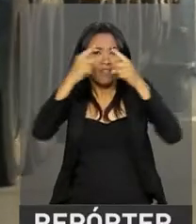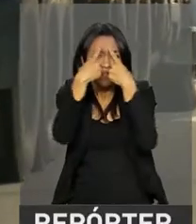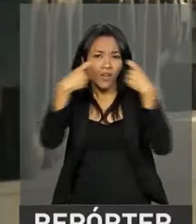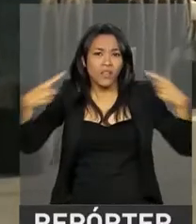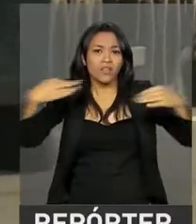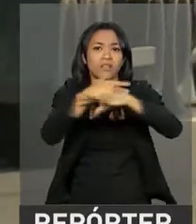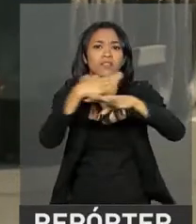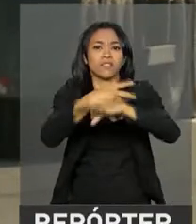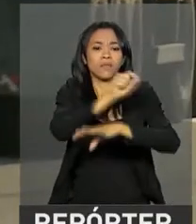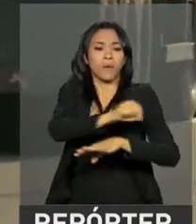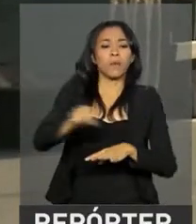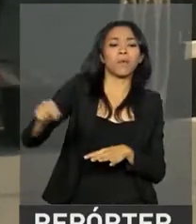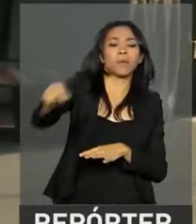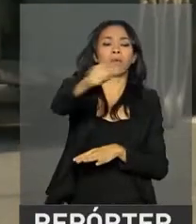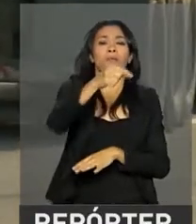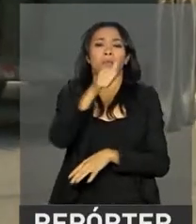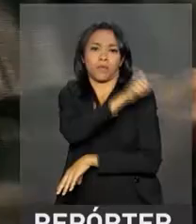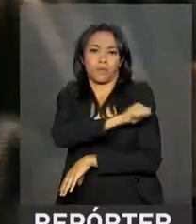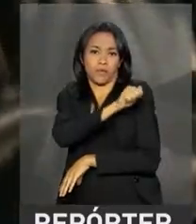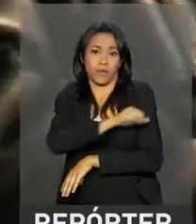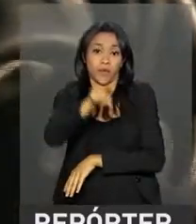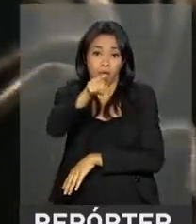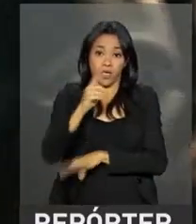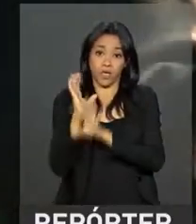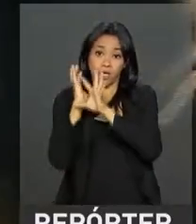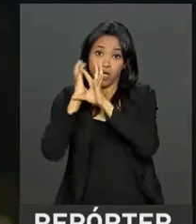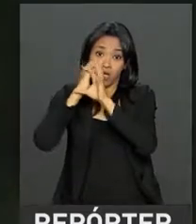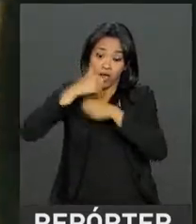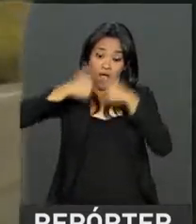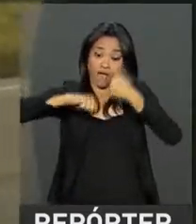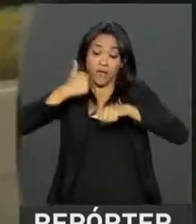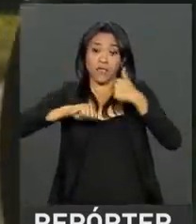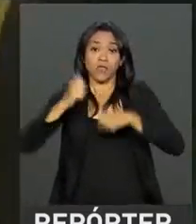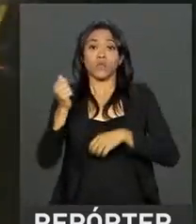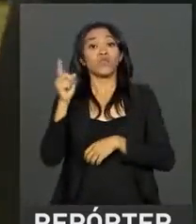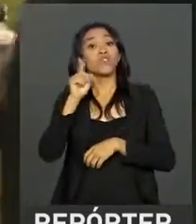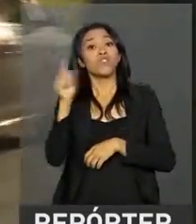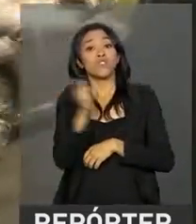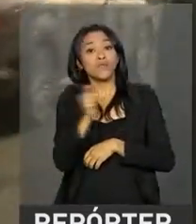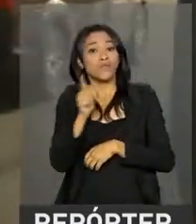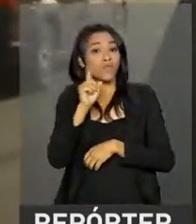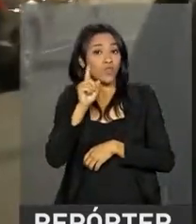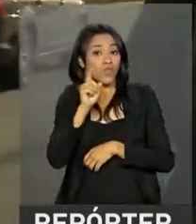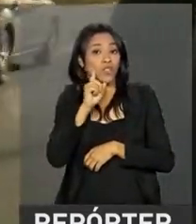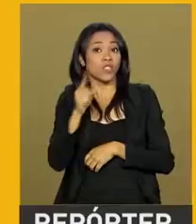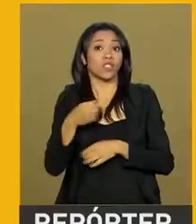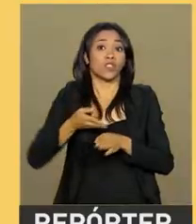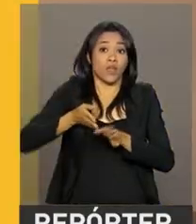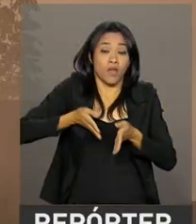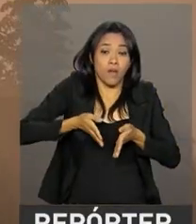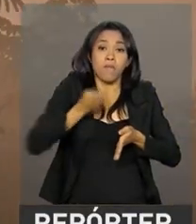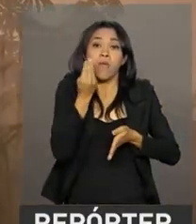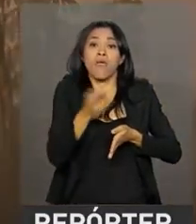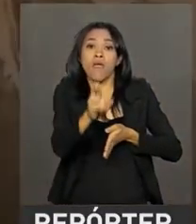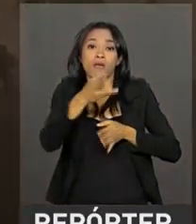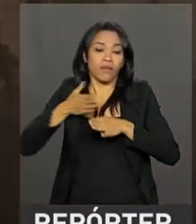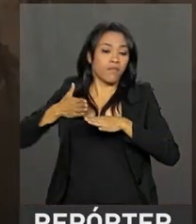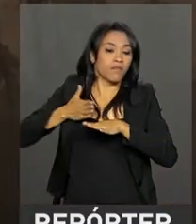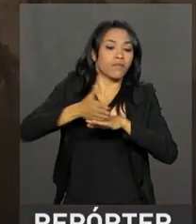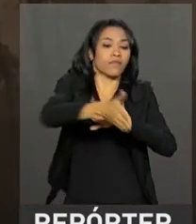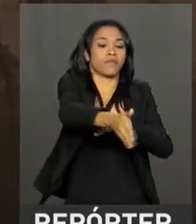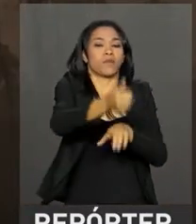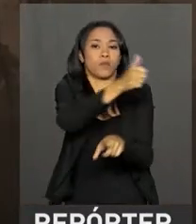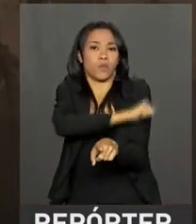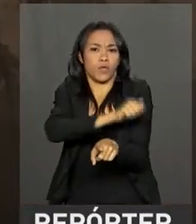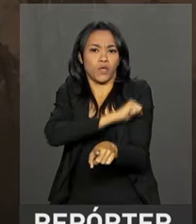rodoviária federal divulgou um balanço dos últimos 22 dias nas rodovias que dão acesso ao rio de janeiro no período foram